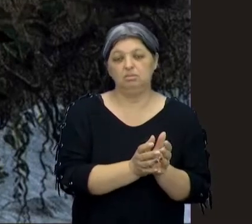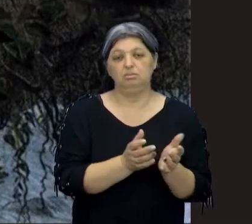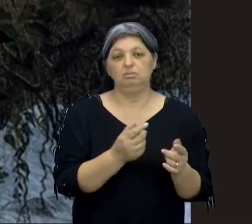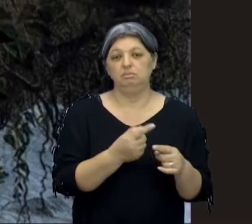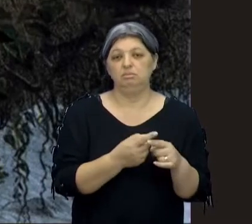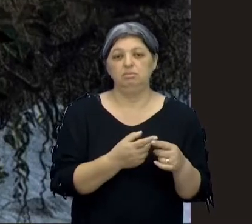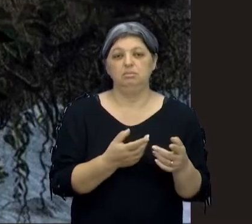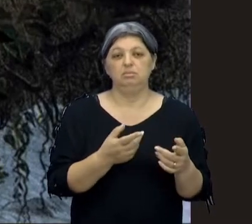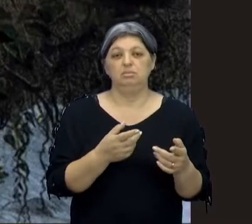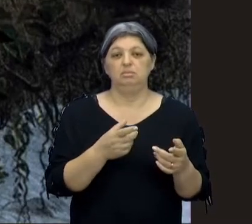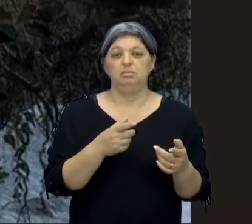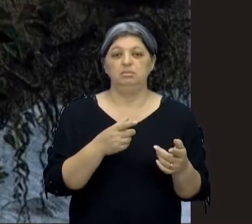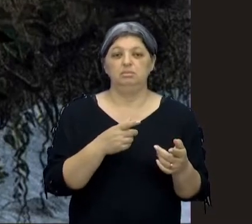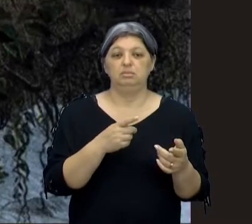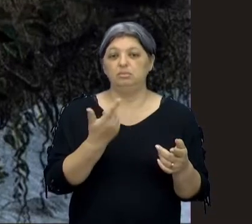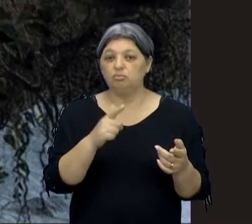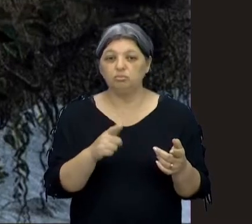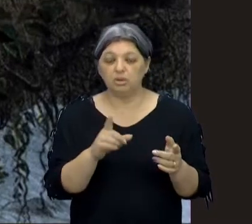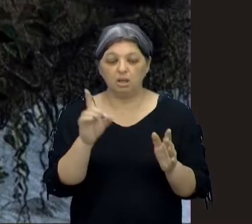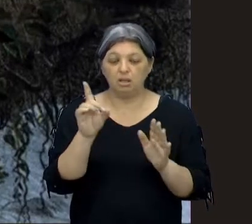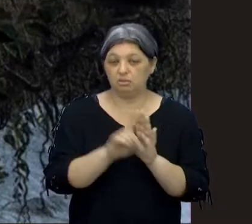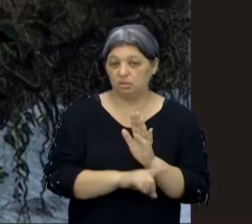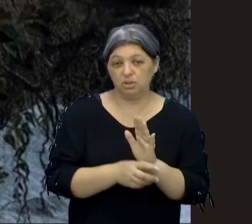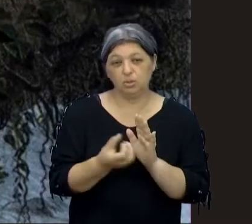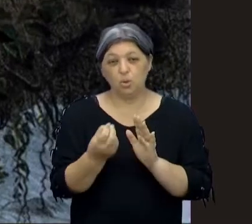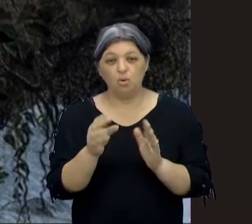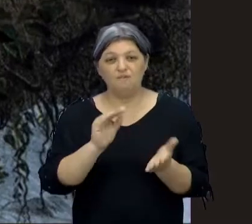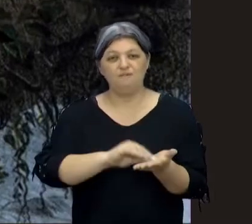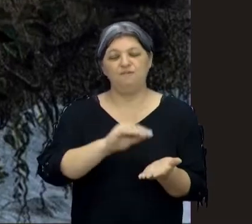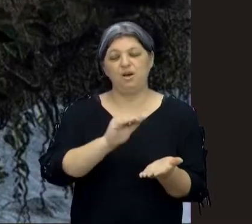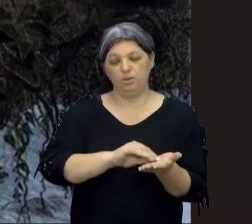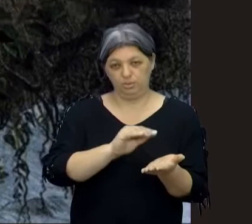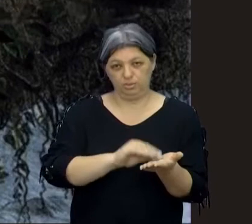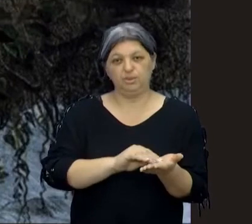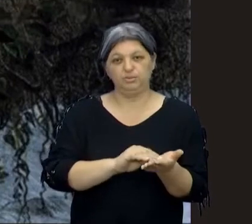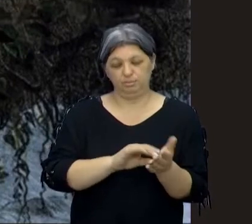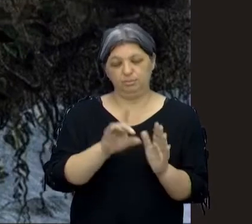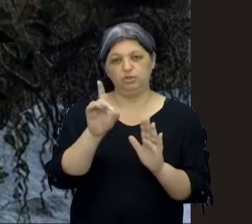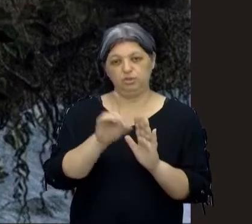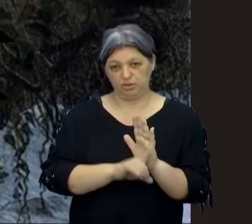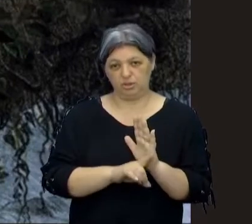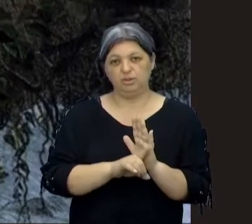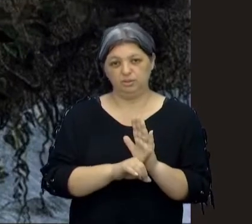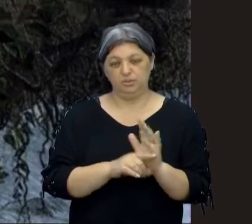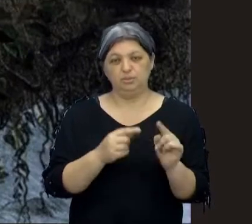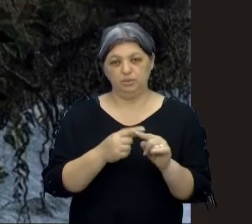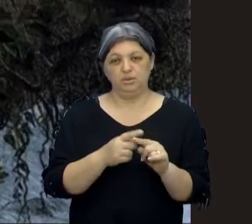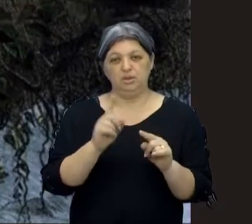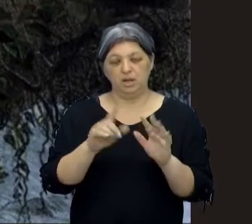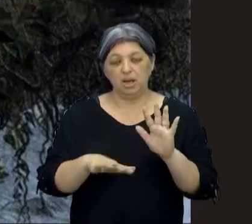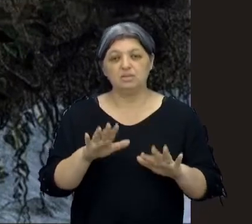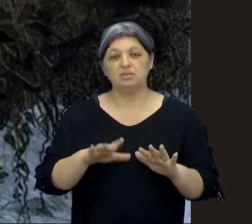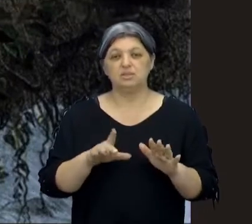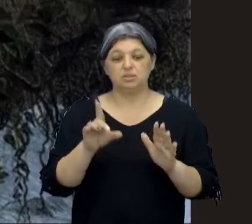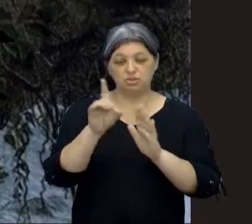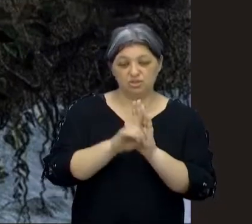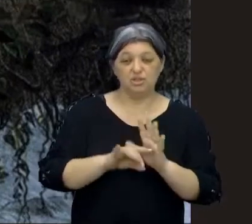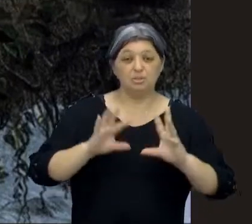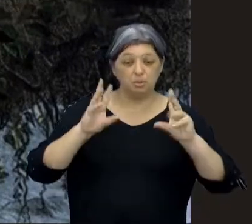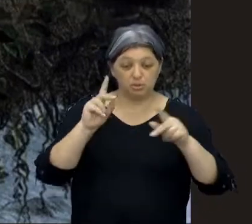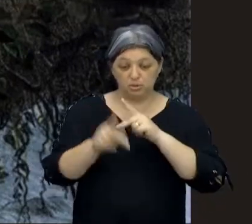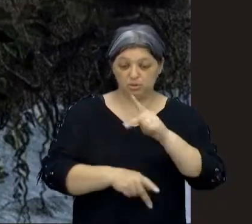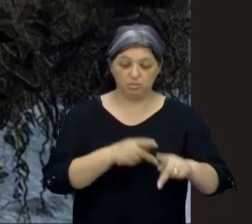eles têm poucos direitos ou os direitos que tem que são extensivos a todos né da população